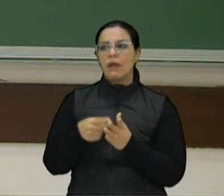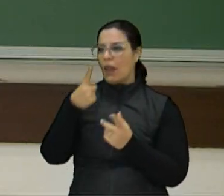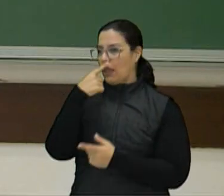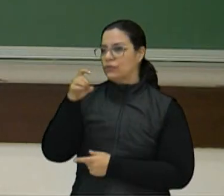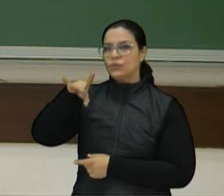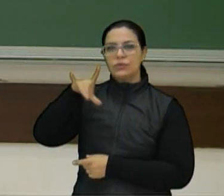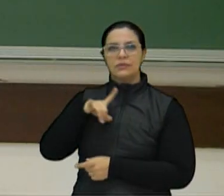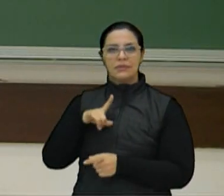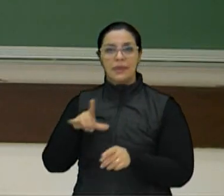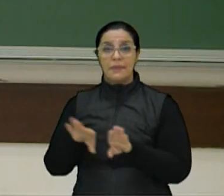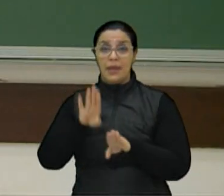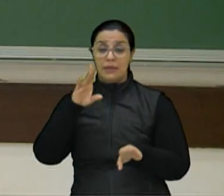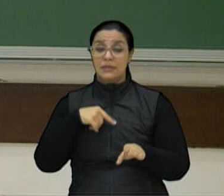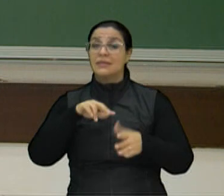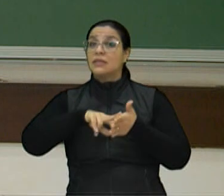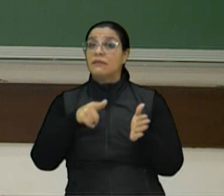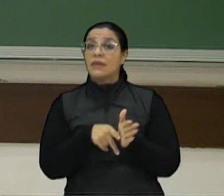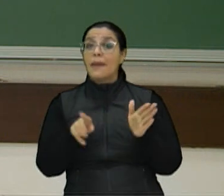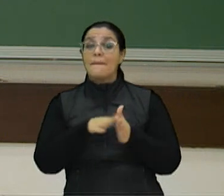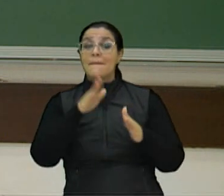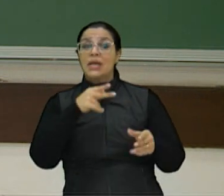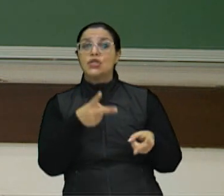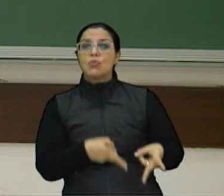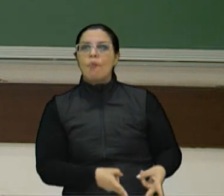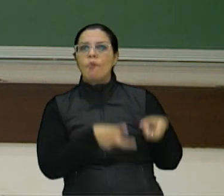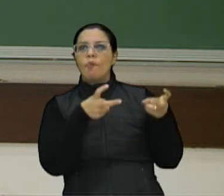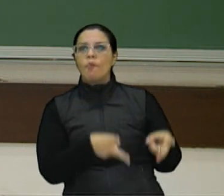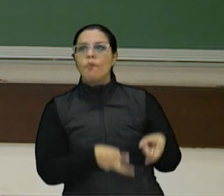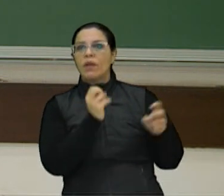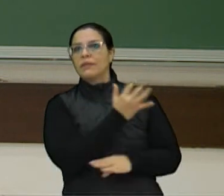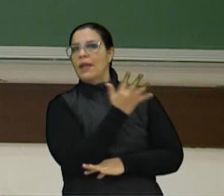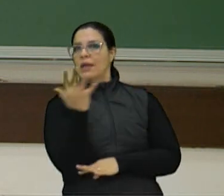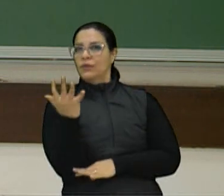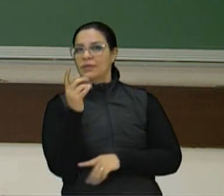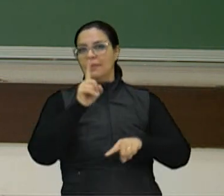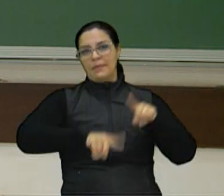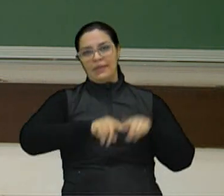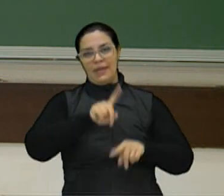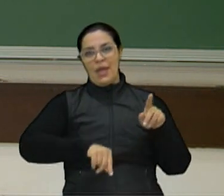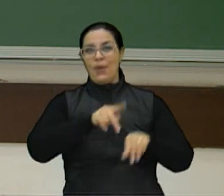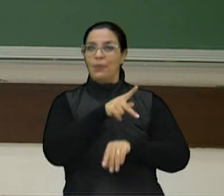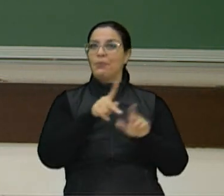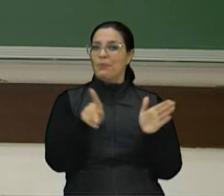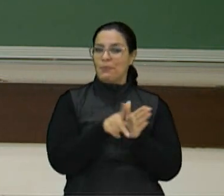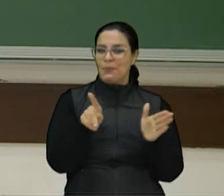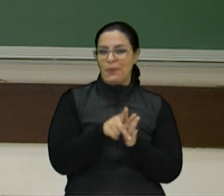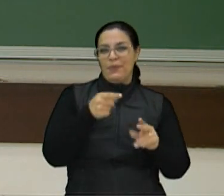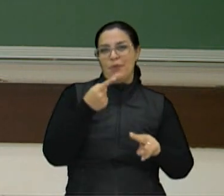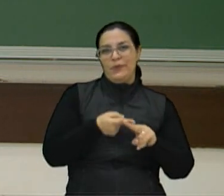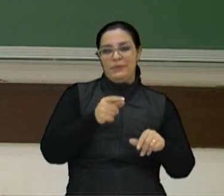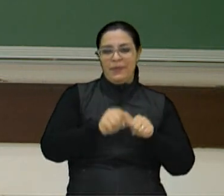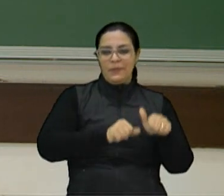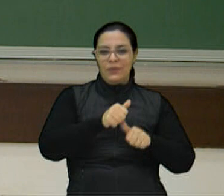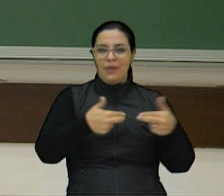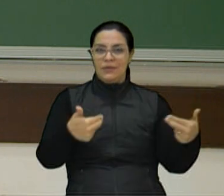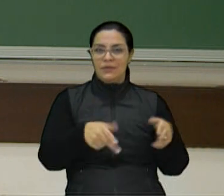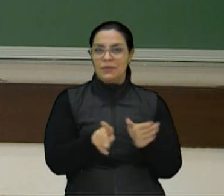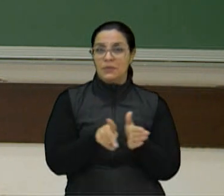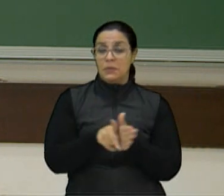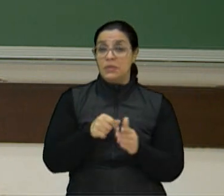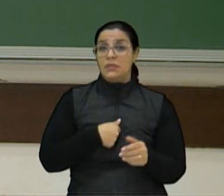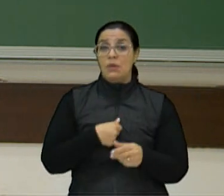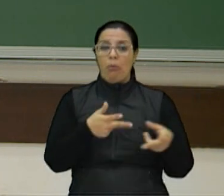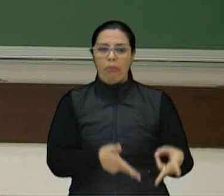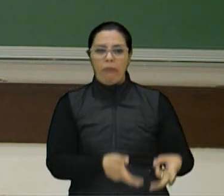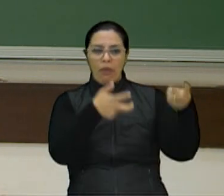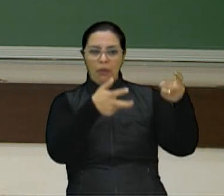lixo, retira-se mais o que da natureza? Matéria-prima. E se eu retirar mais